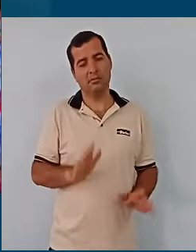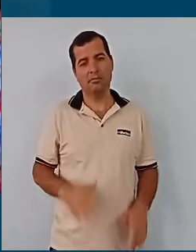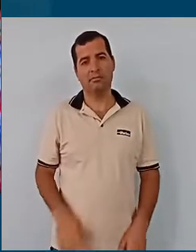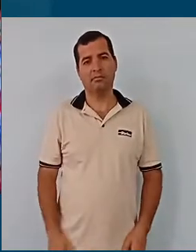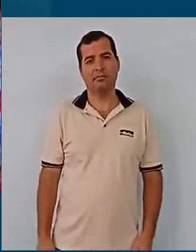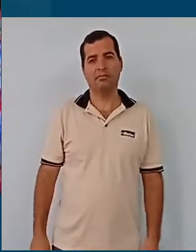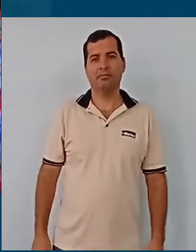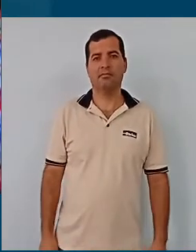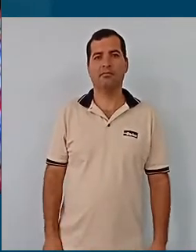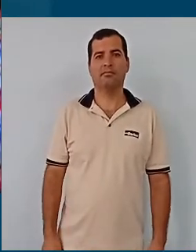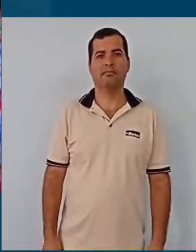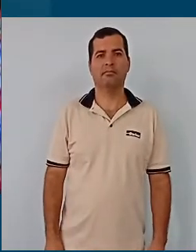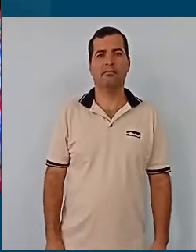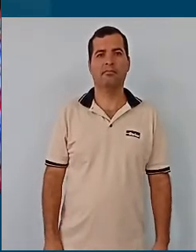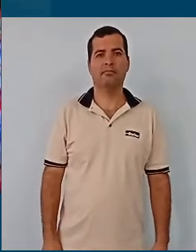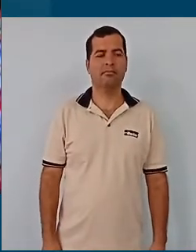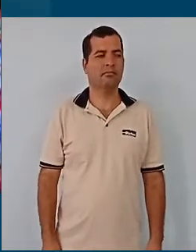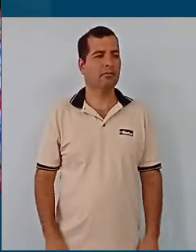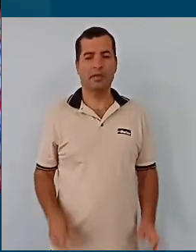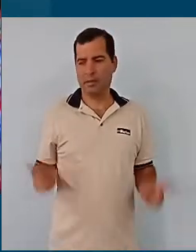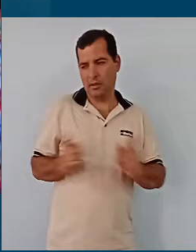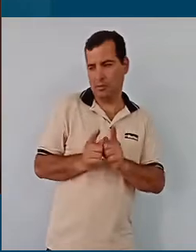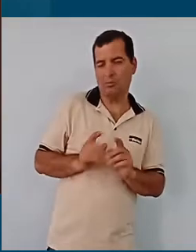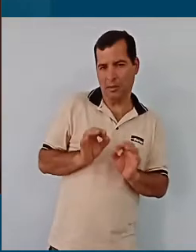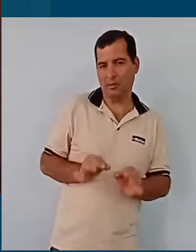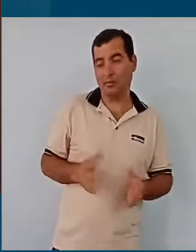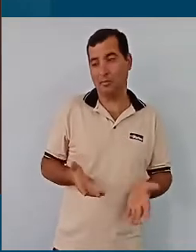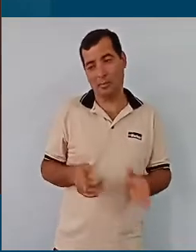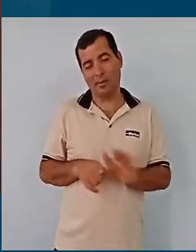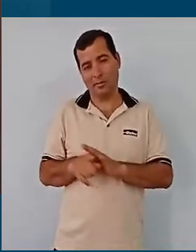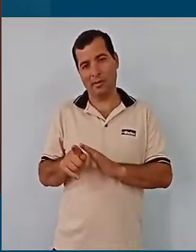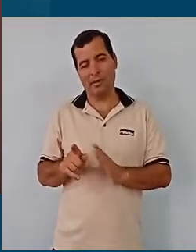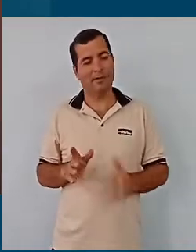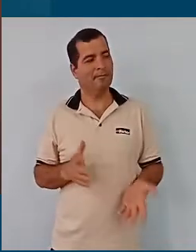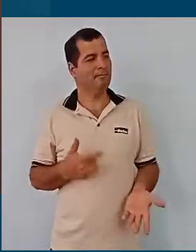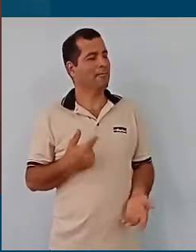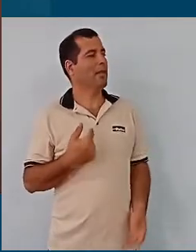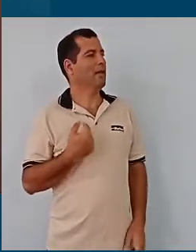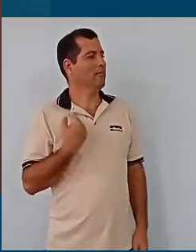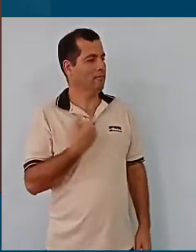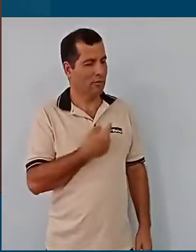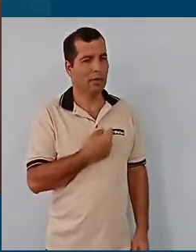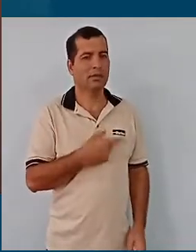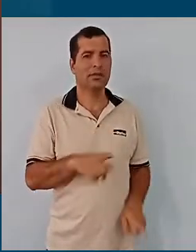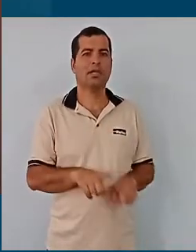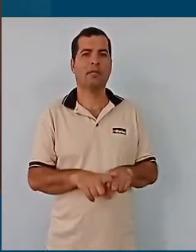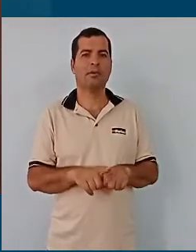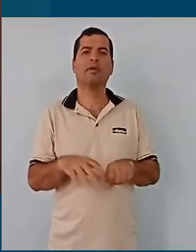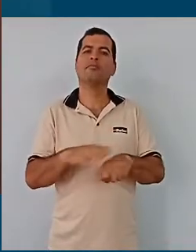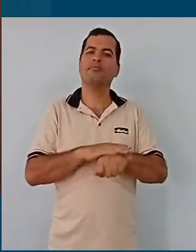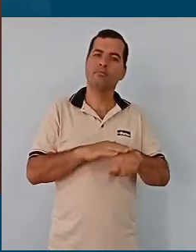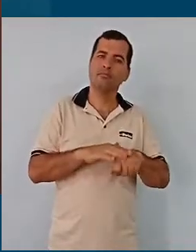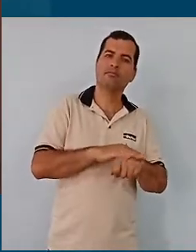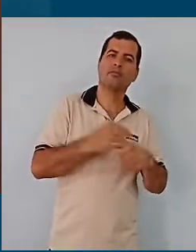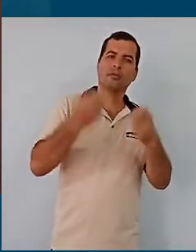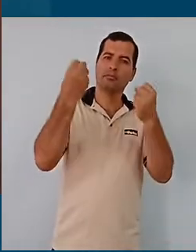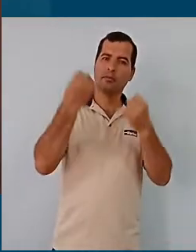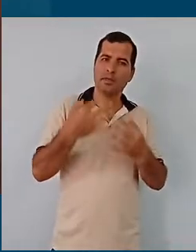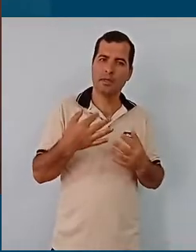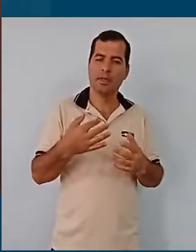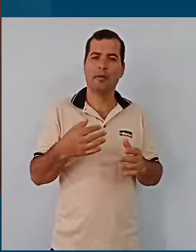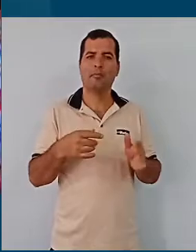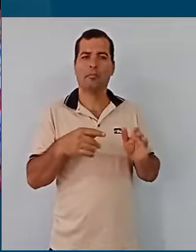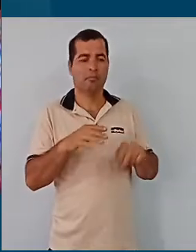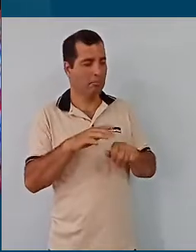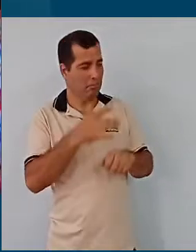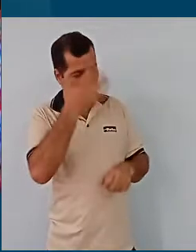bem sintética. Bom, aí a gente também pode continuar, a conversa pode continuar com a pessoa que fez a pergunta